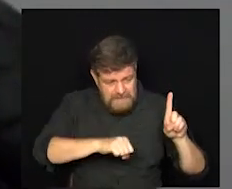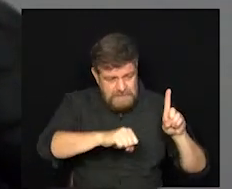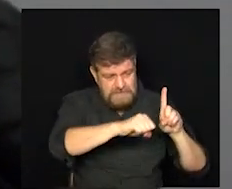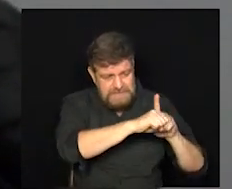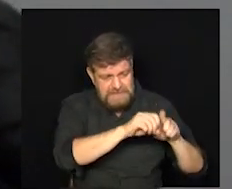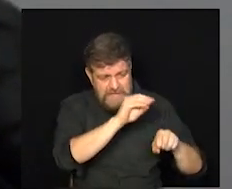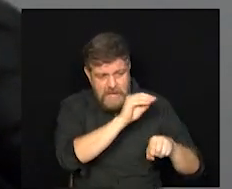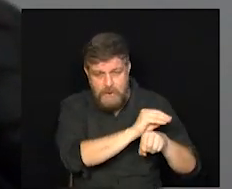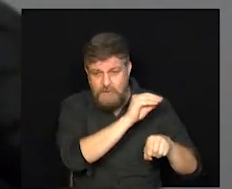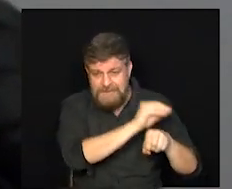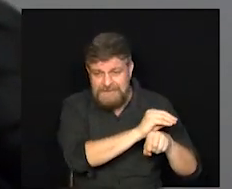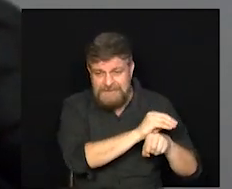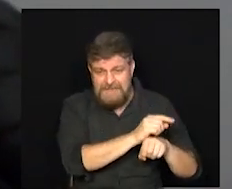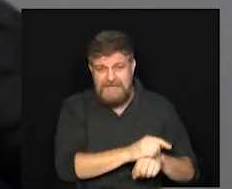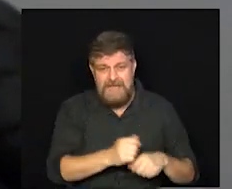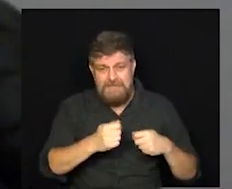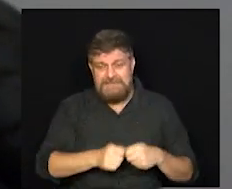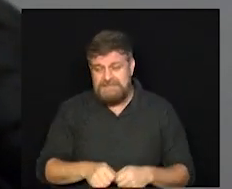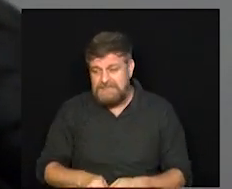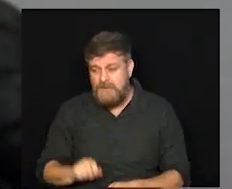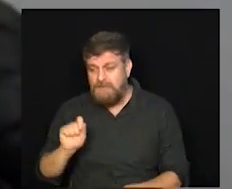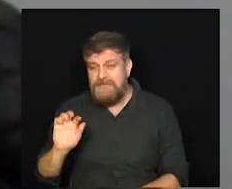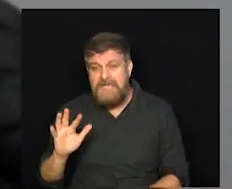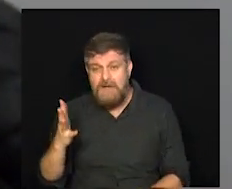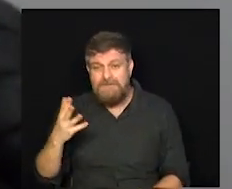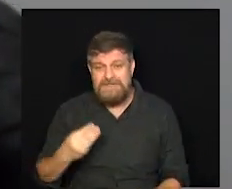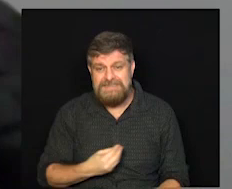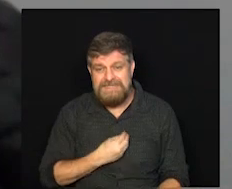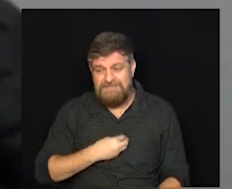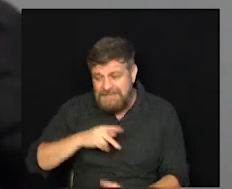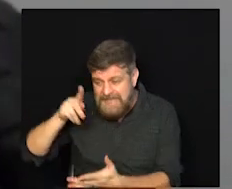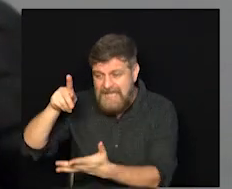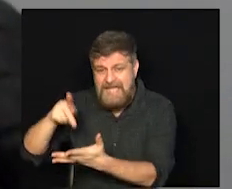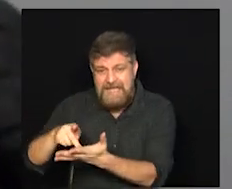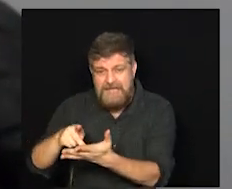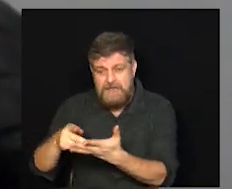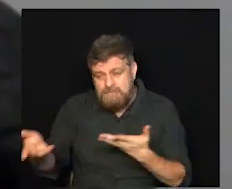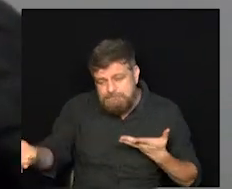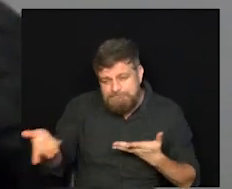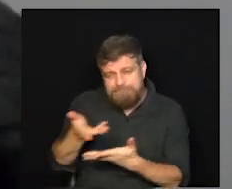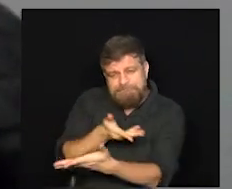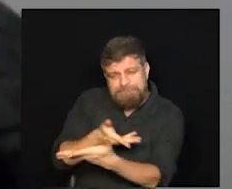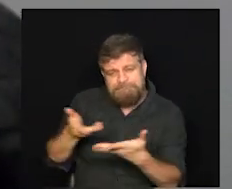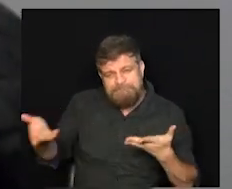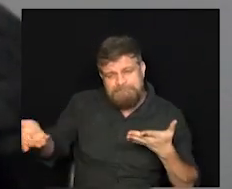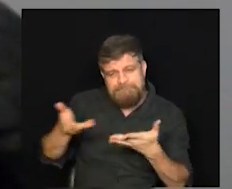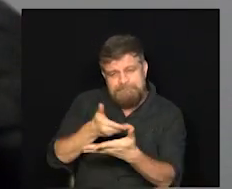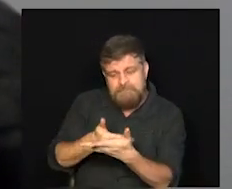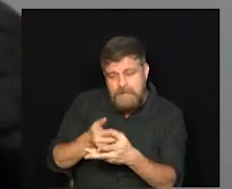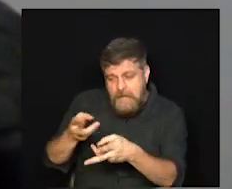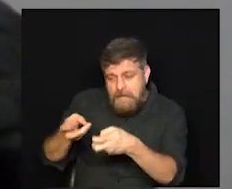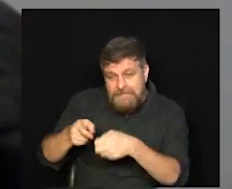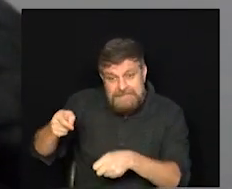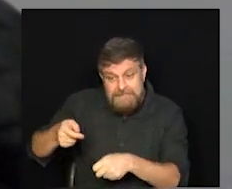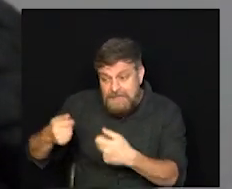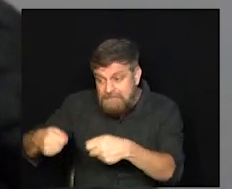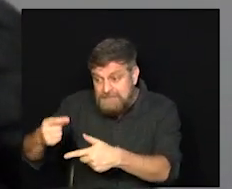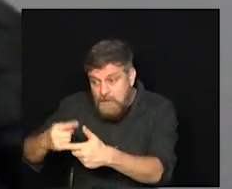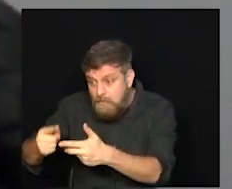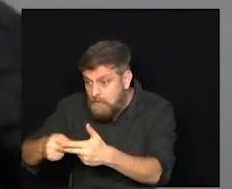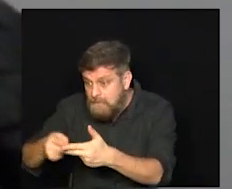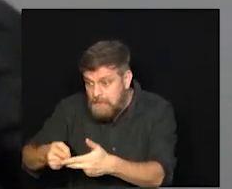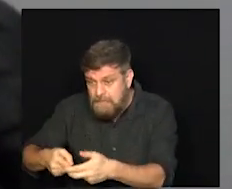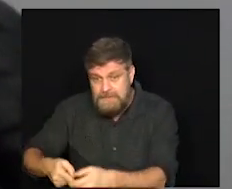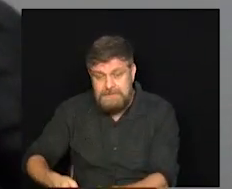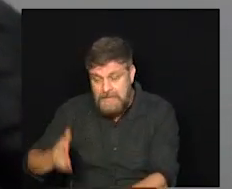coisas, se aproximar da realidade aqui de uma maneira que ela consiga ser mais assertiva em relação à urgência, né?